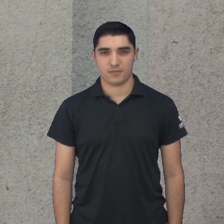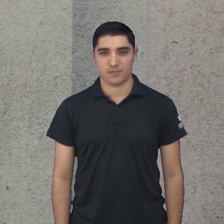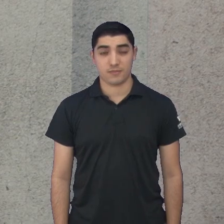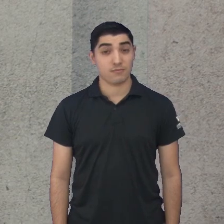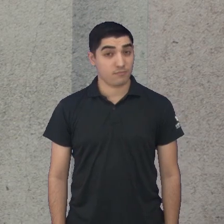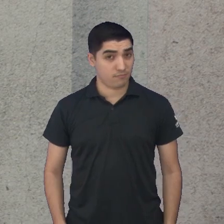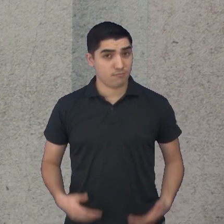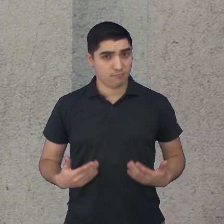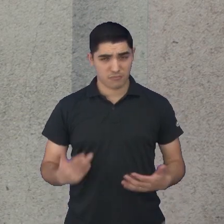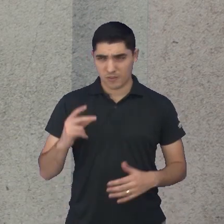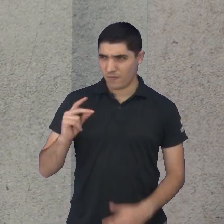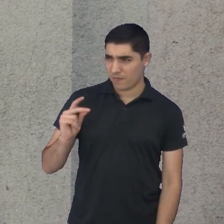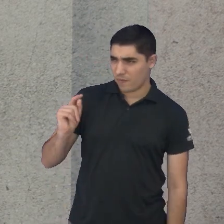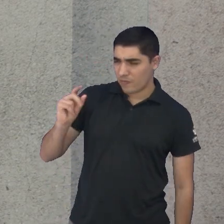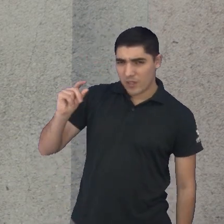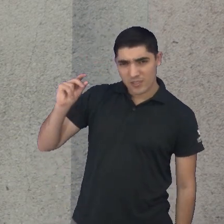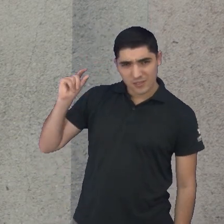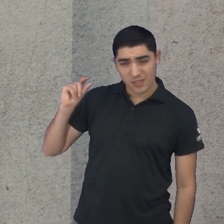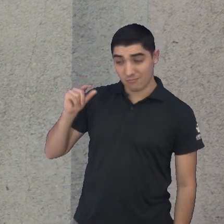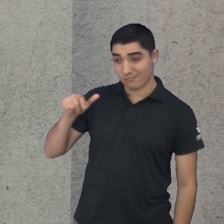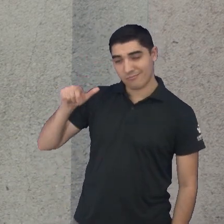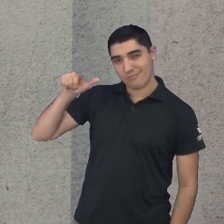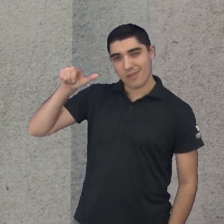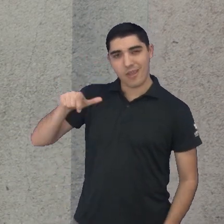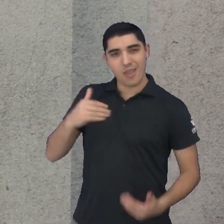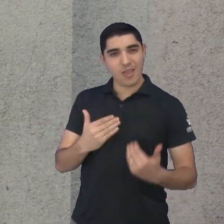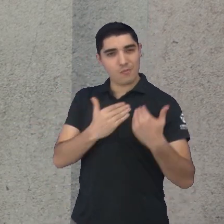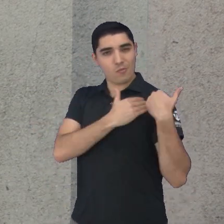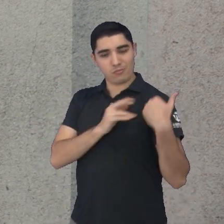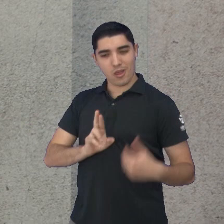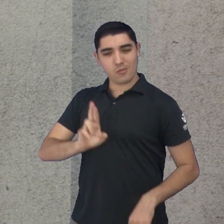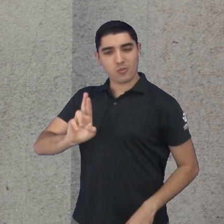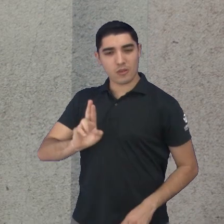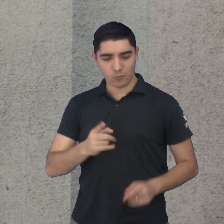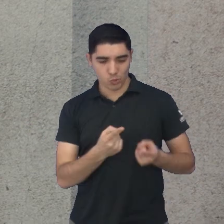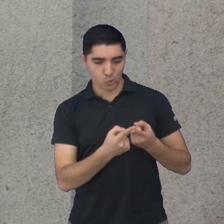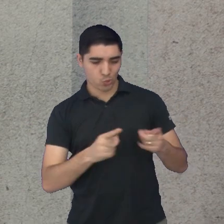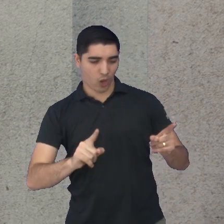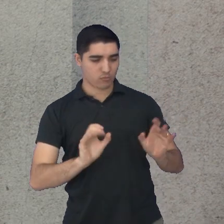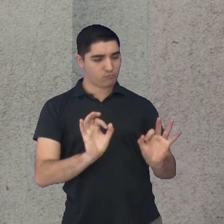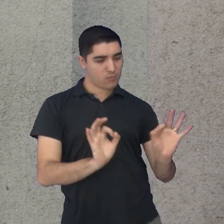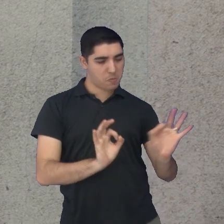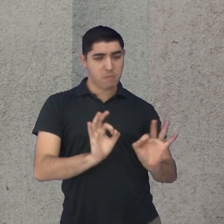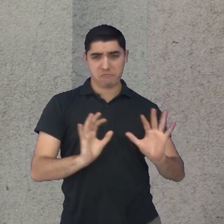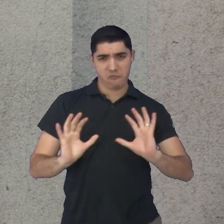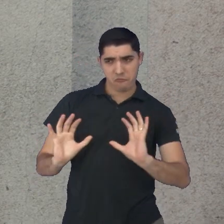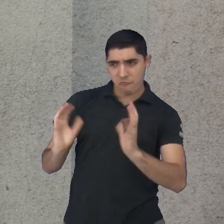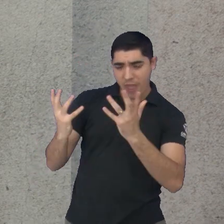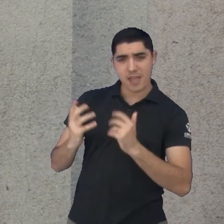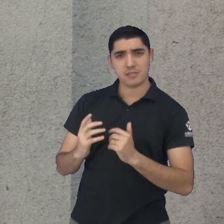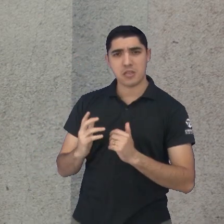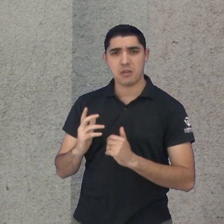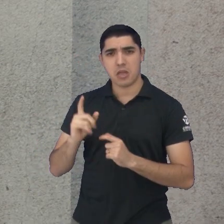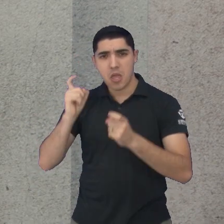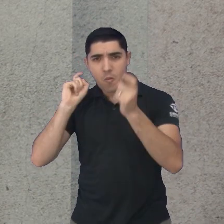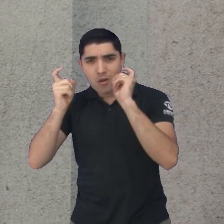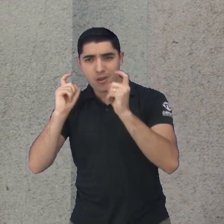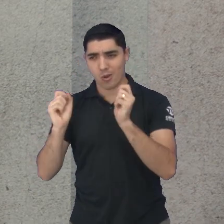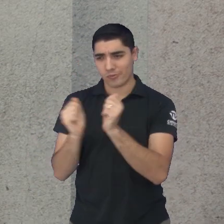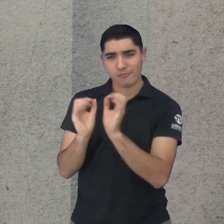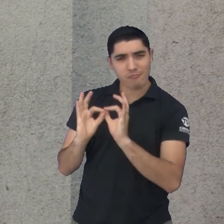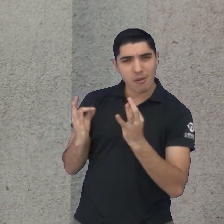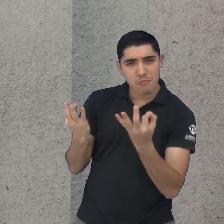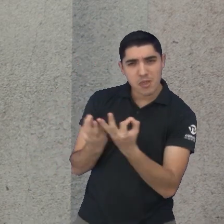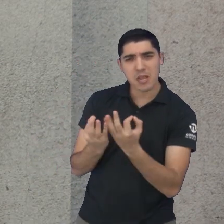Não faz muito tempo que o responsável por cuidar do churrasco em confraternizações, festas e reuniões familiares